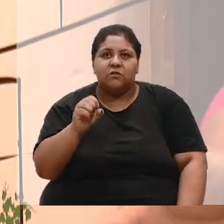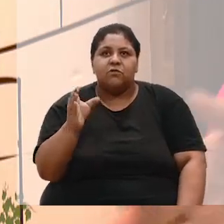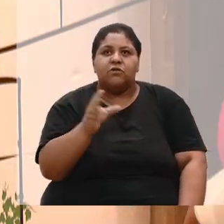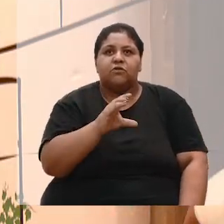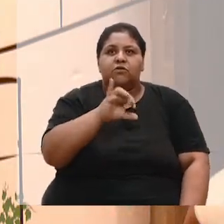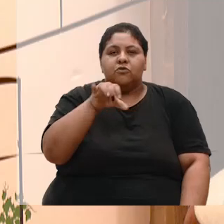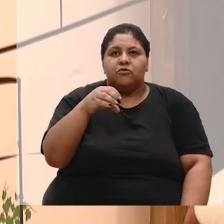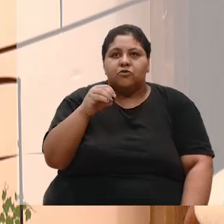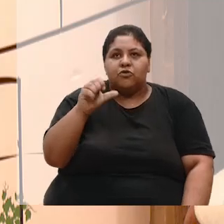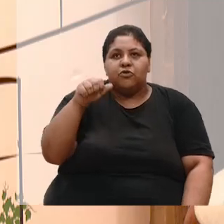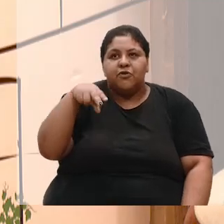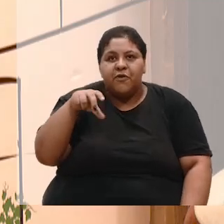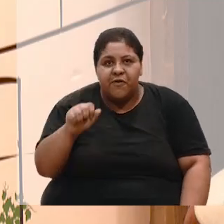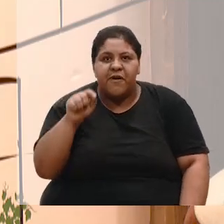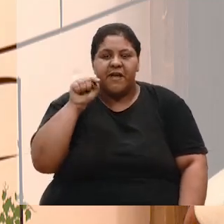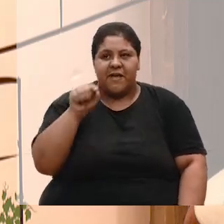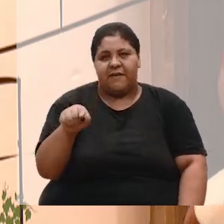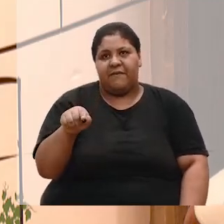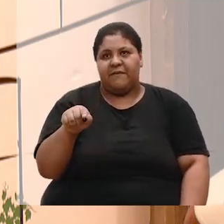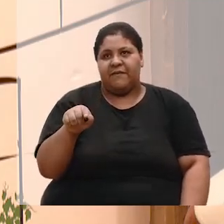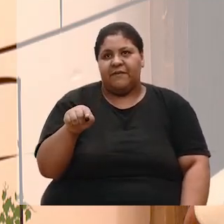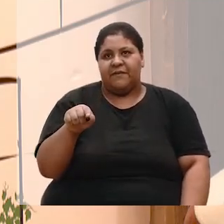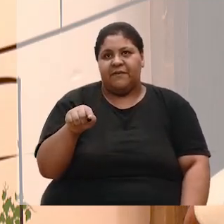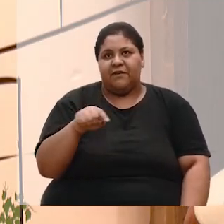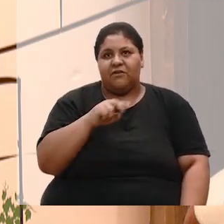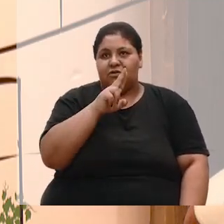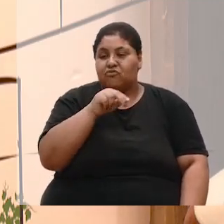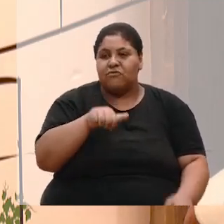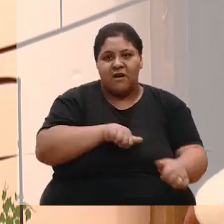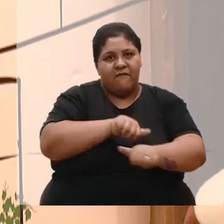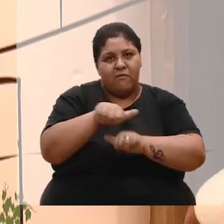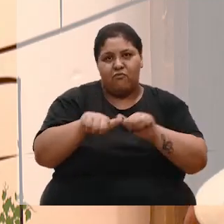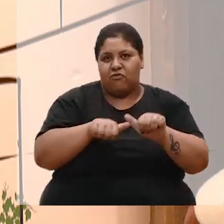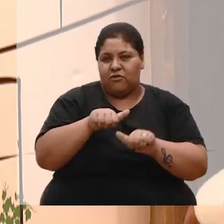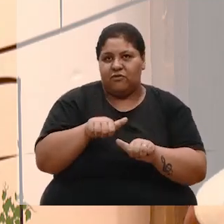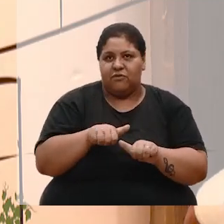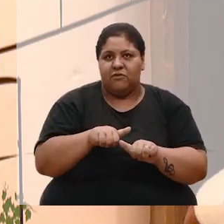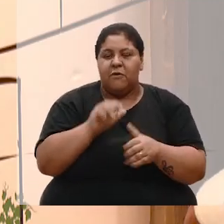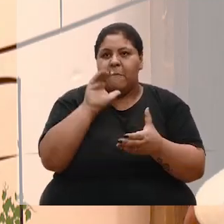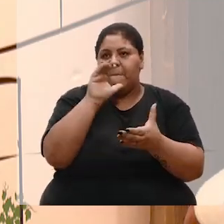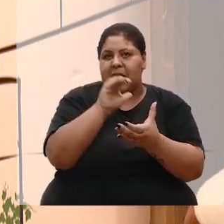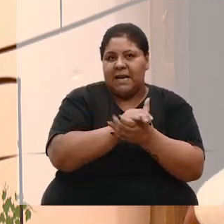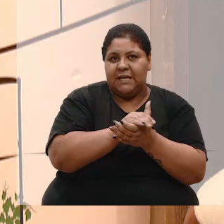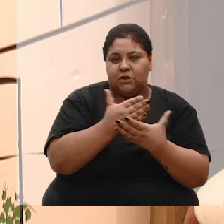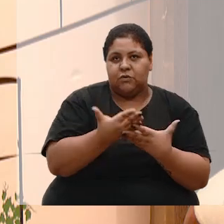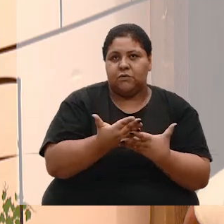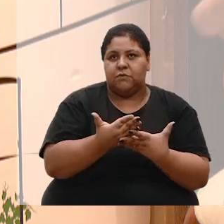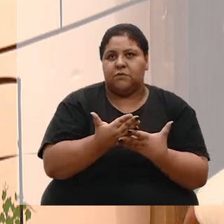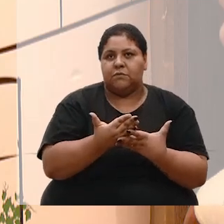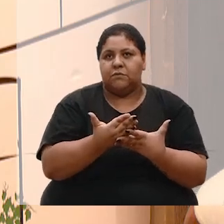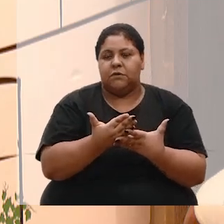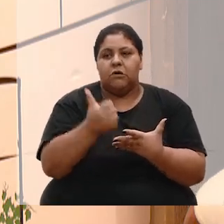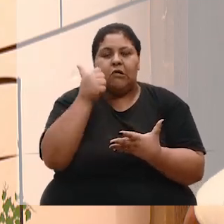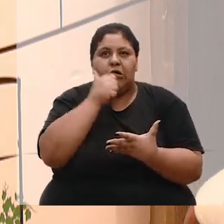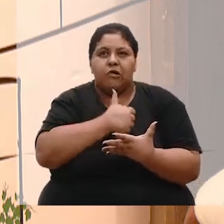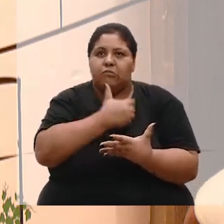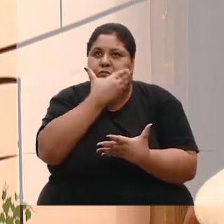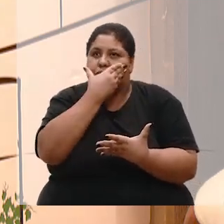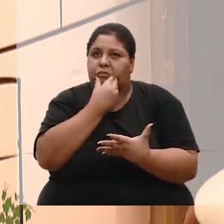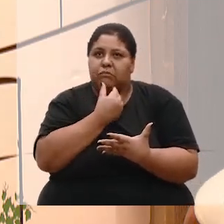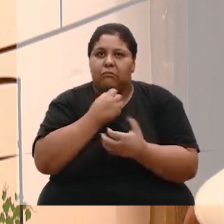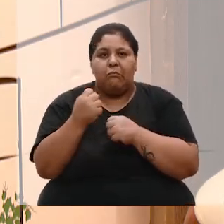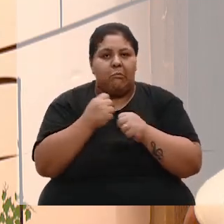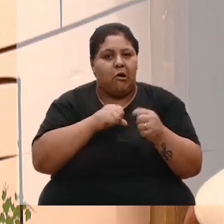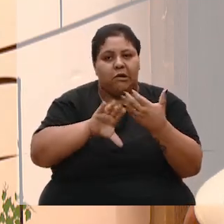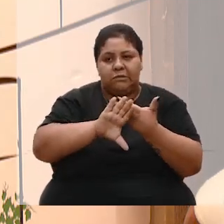Joana. Então, isso nunca ninguém vai mudar. O marido e a esposa